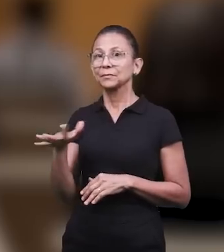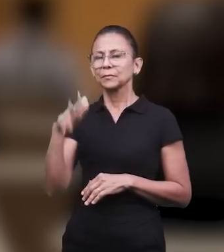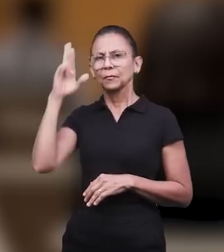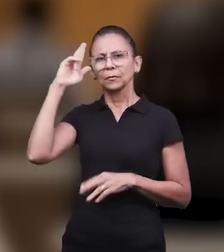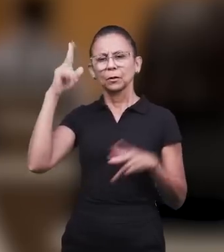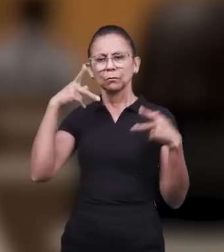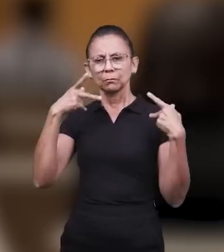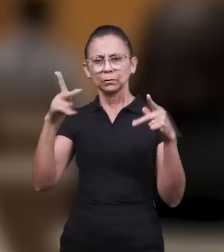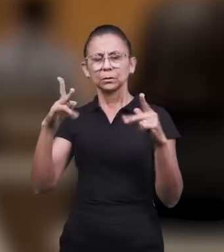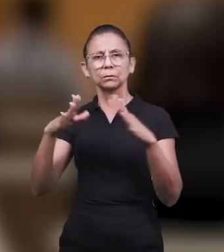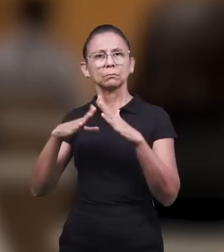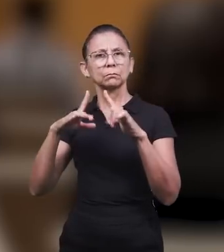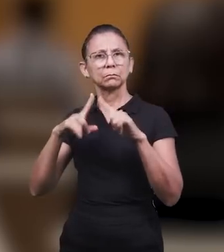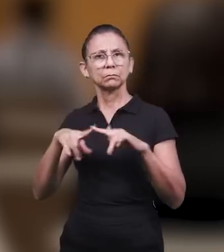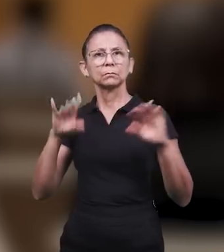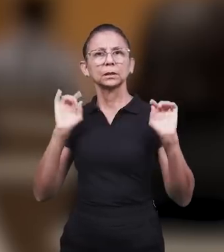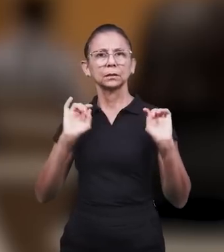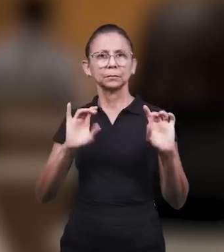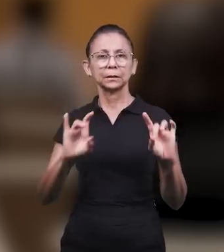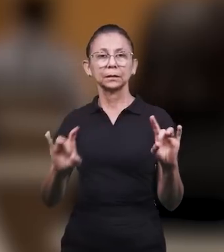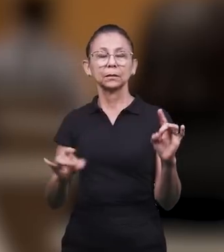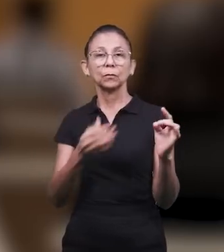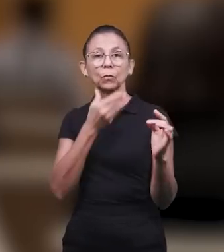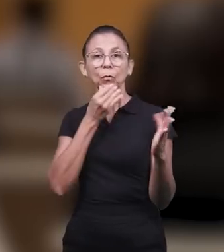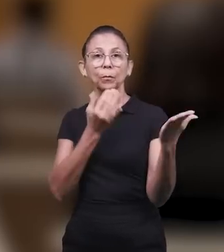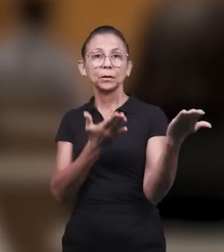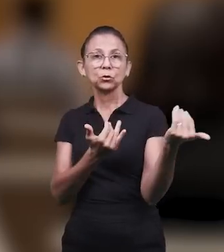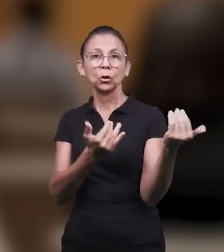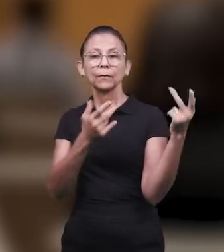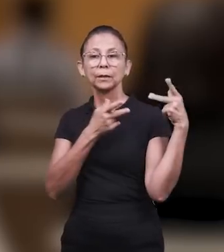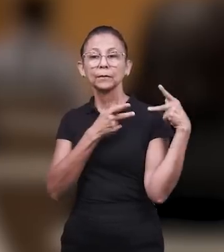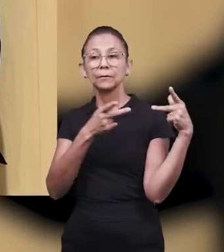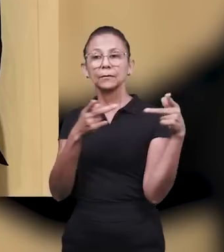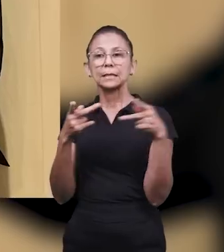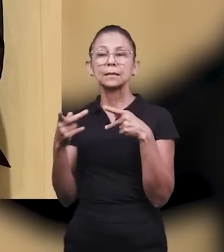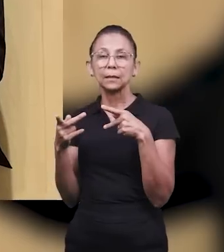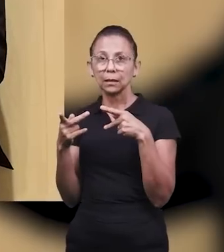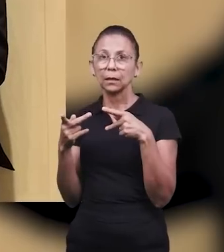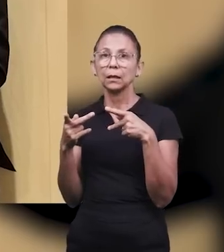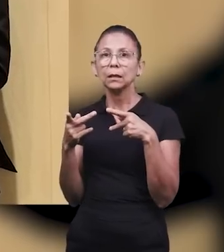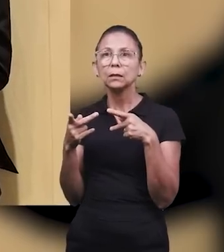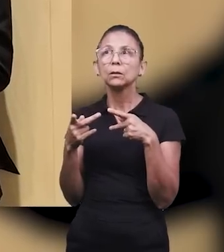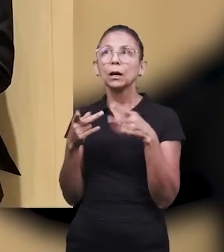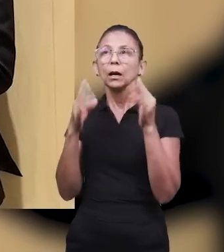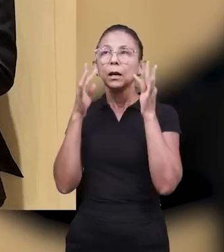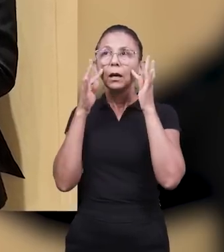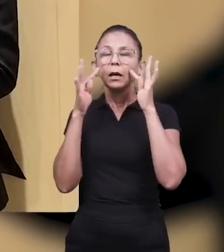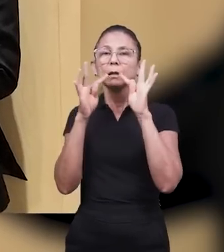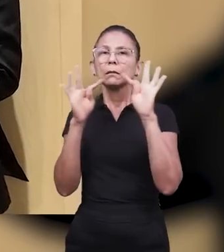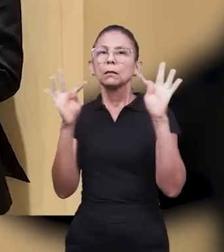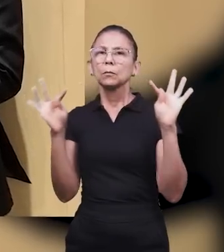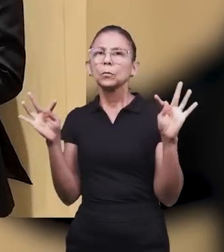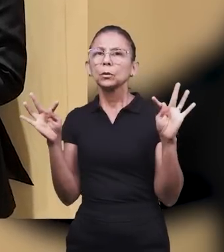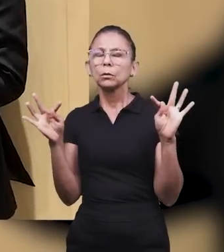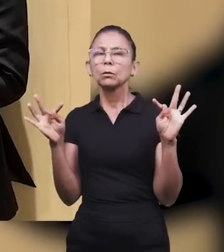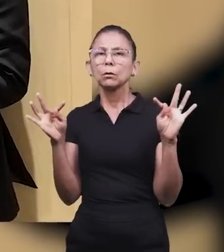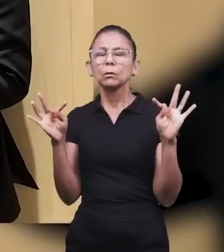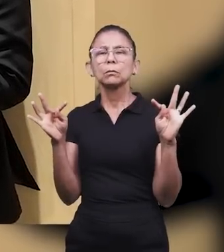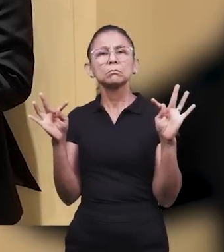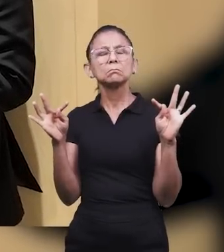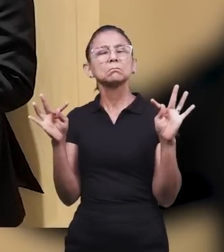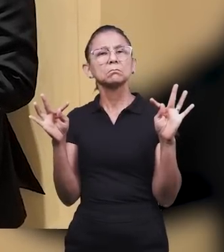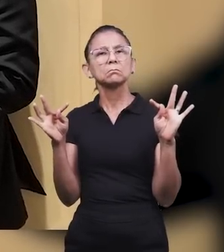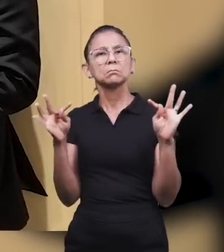visitou toda a igreja, em especial a um jovem visitante que testemunhou do falar do Senhor sobre a sua vida.